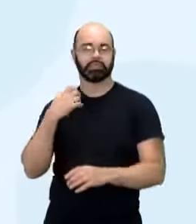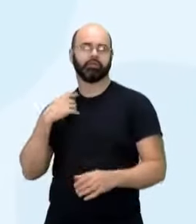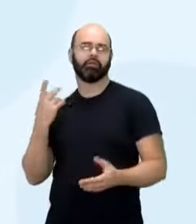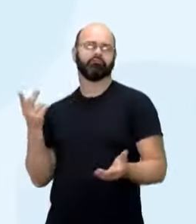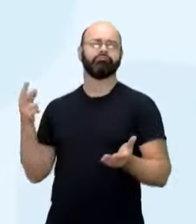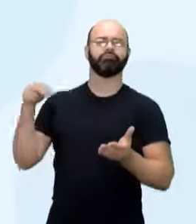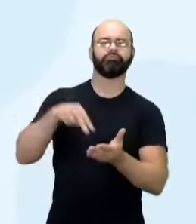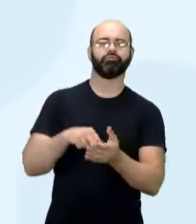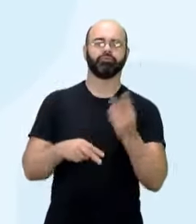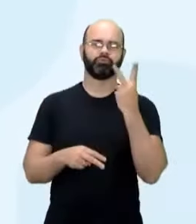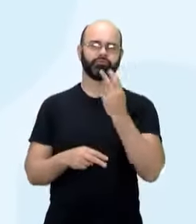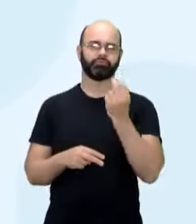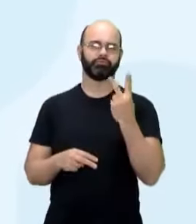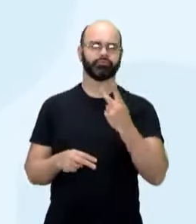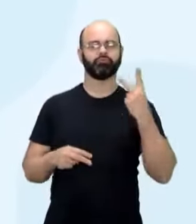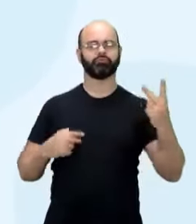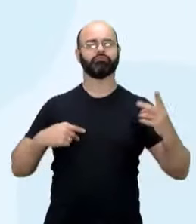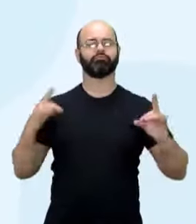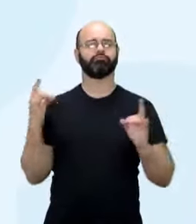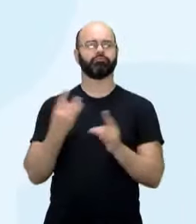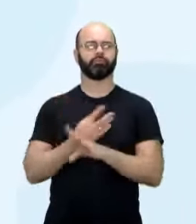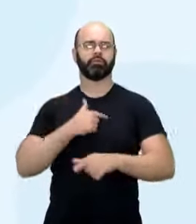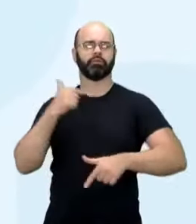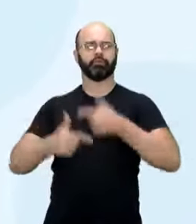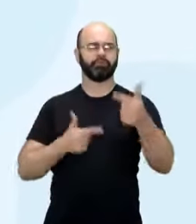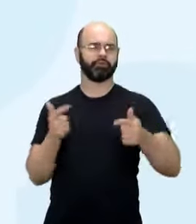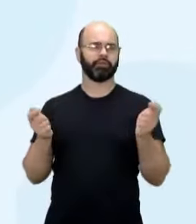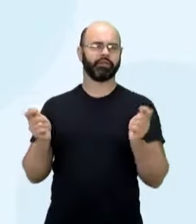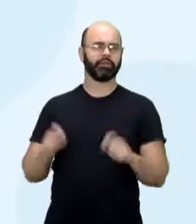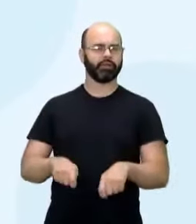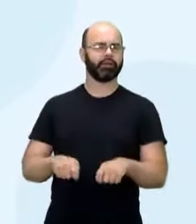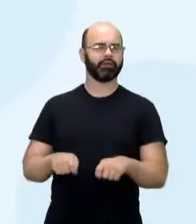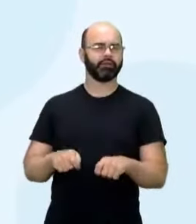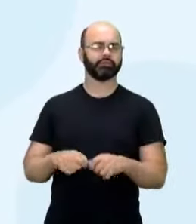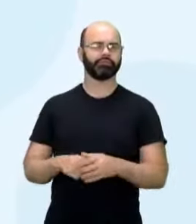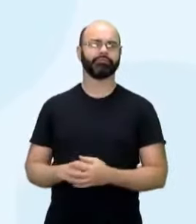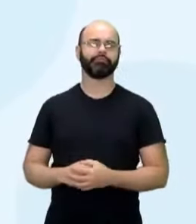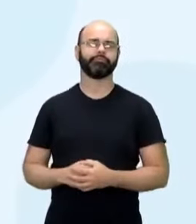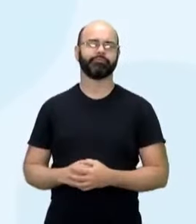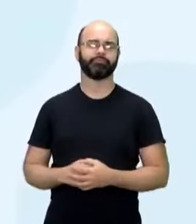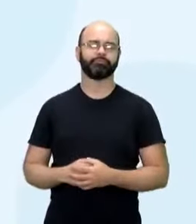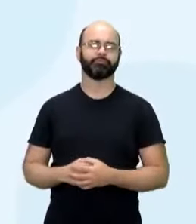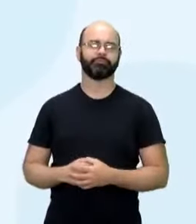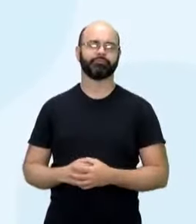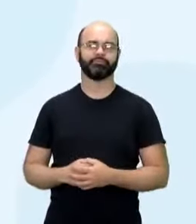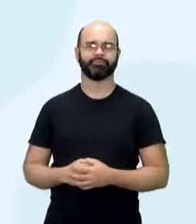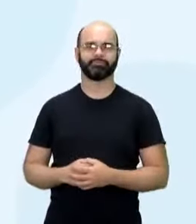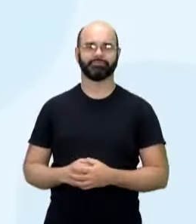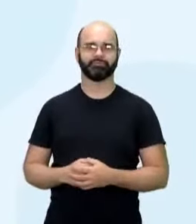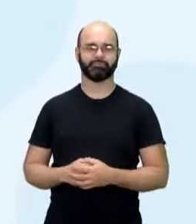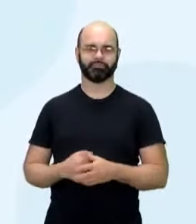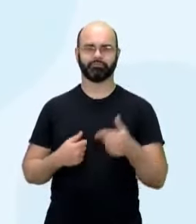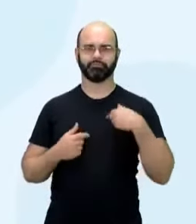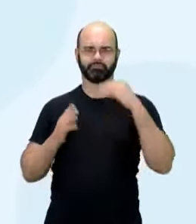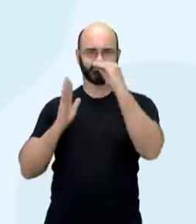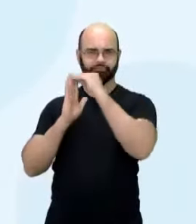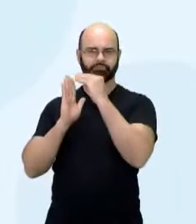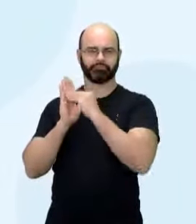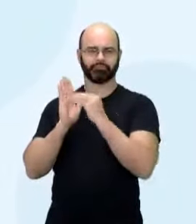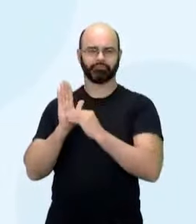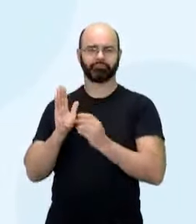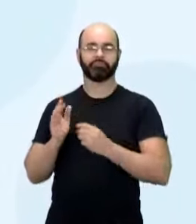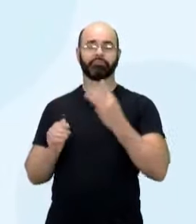de fato, poder trabalhar para isso de forma intencional? Então, aí eu consigo listar quais são as minhas